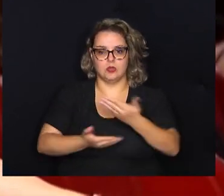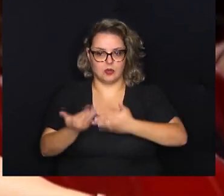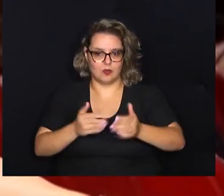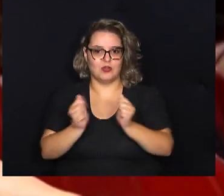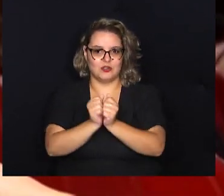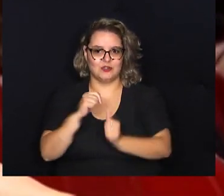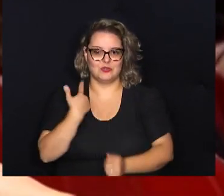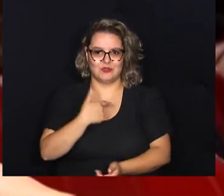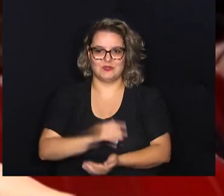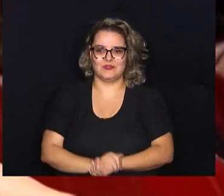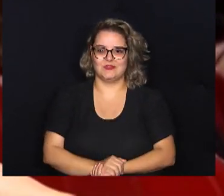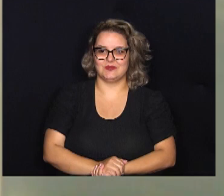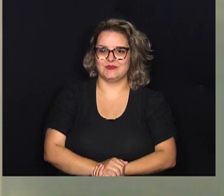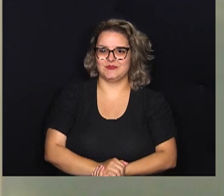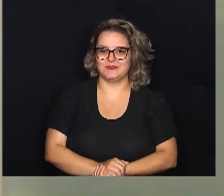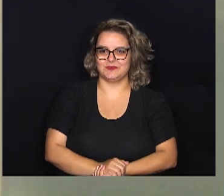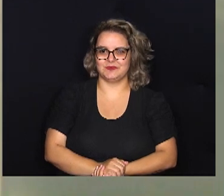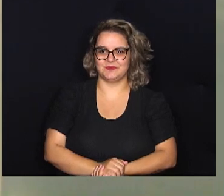conosco.